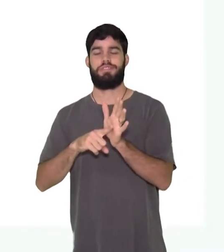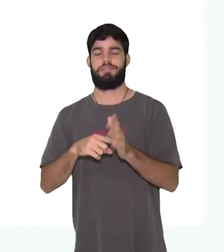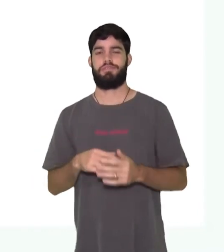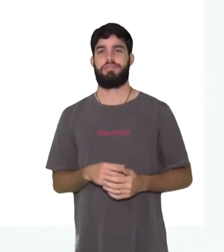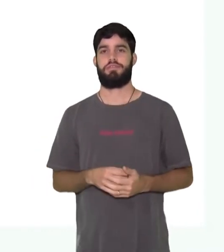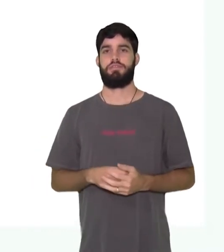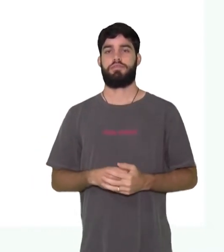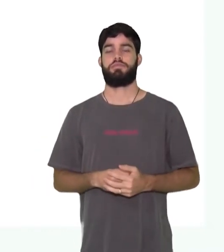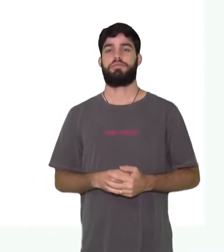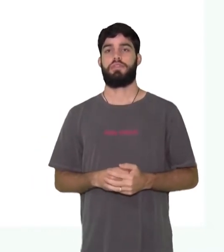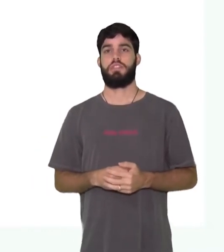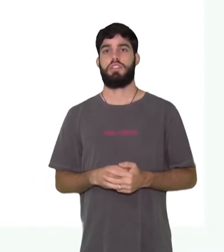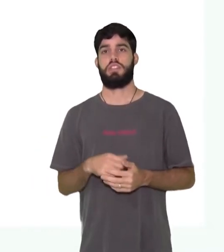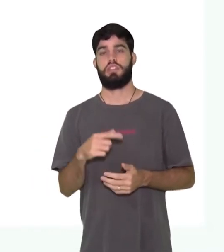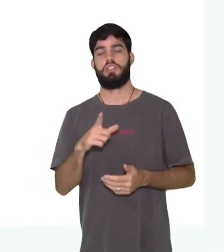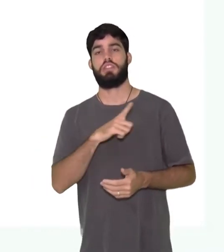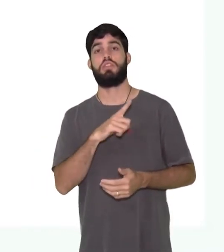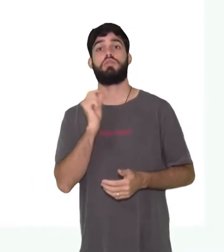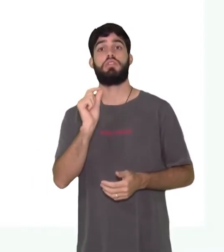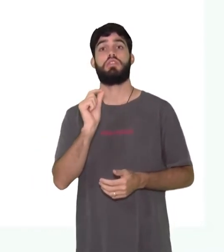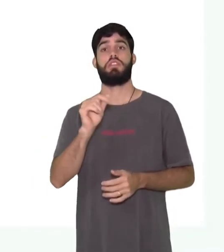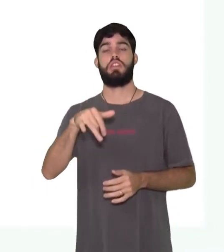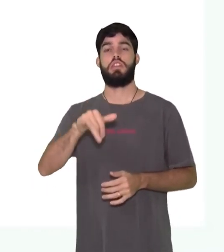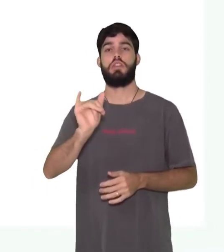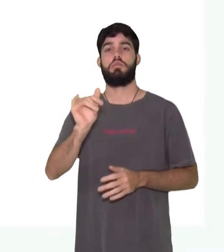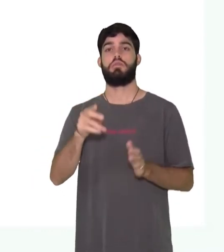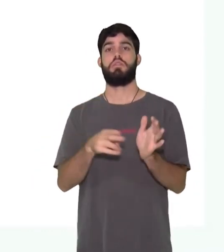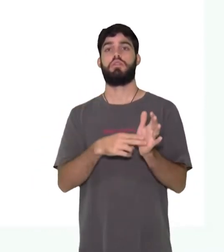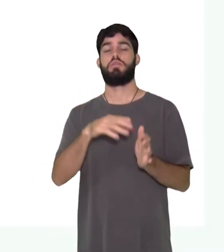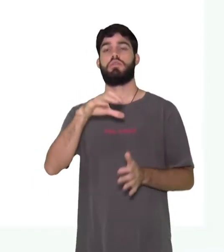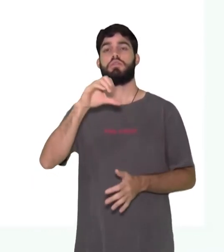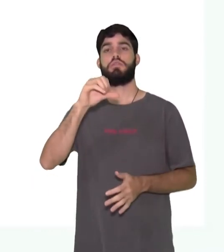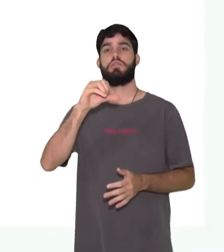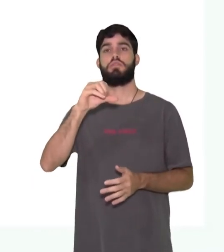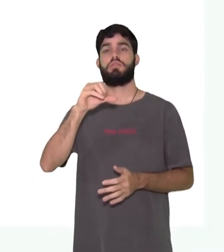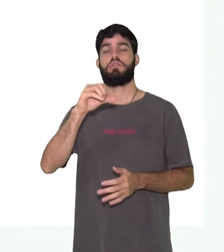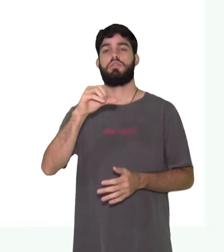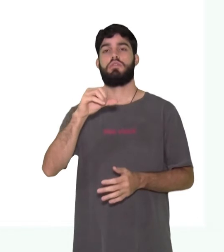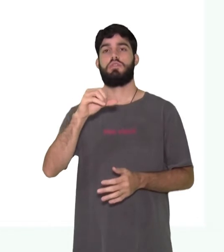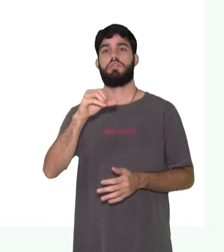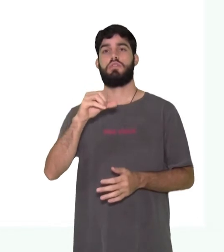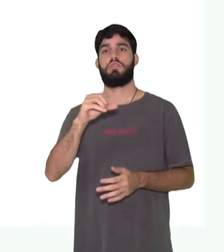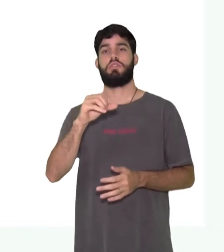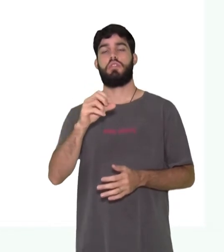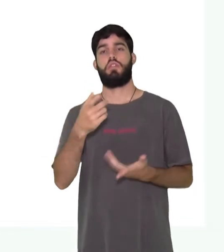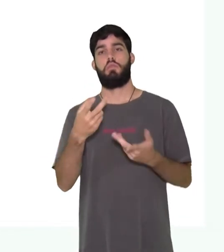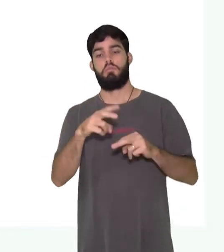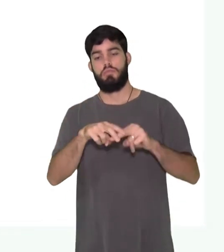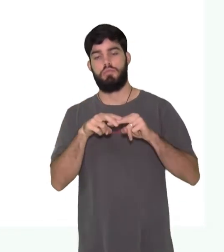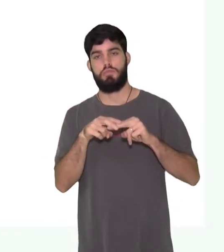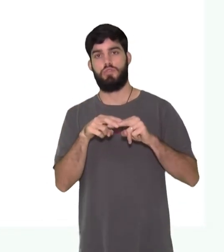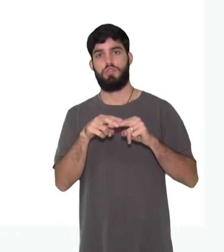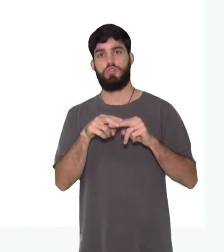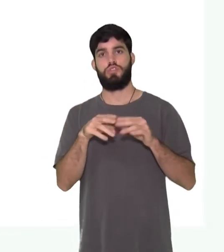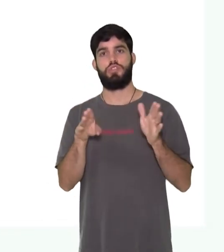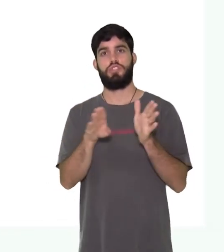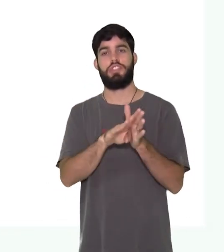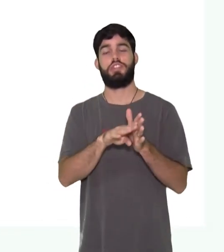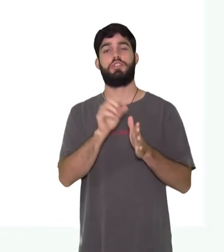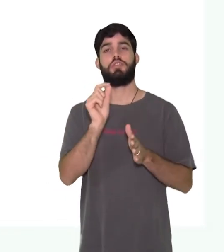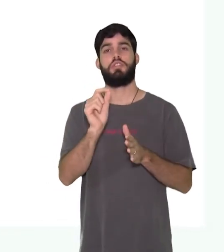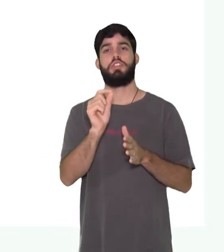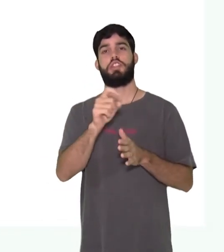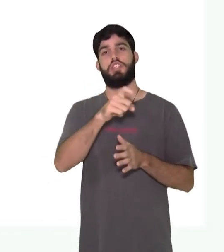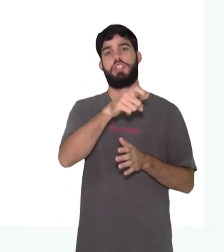dessa forma eu tenho e não é igual a 9 por isso que eu chego ao seguinte par ordenado aqui